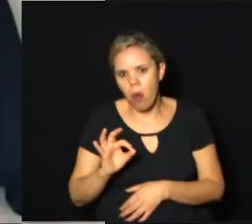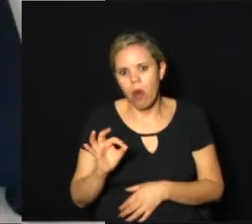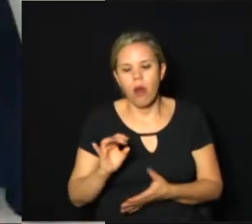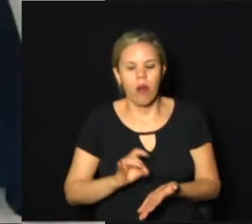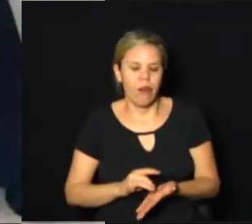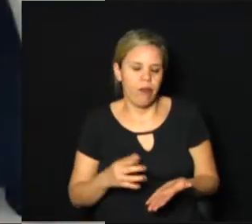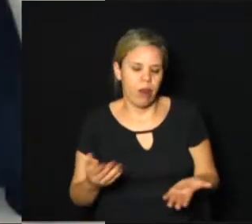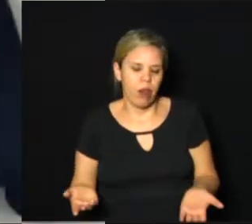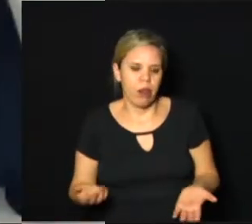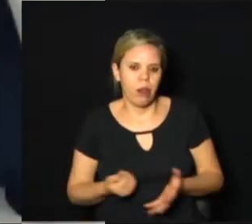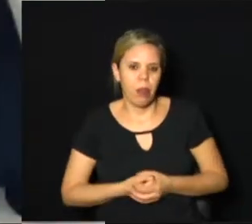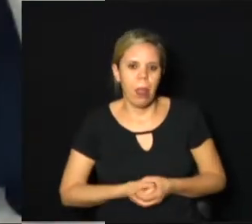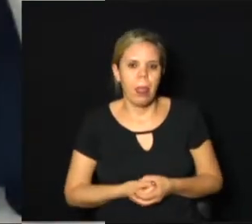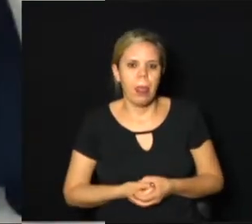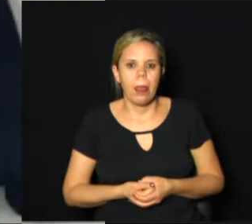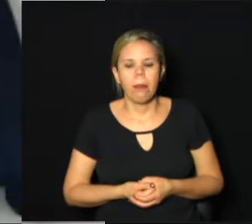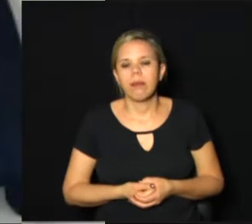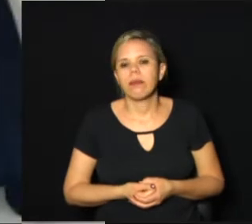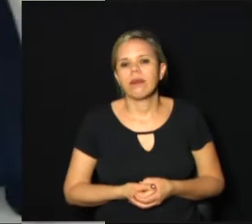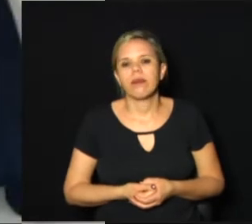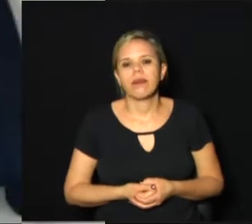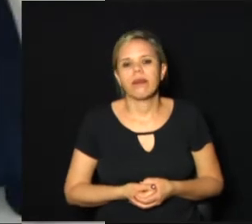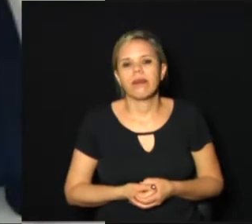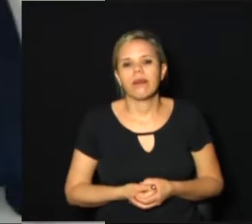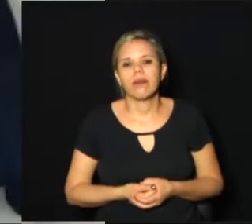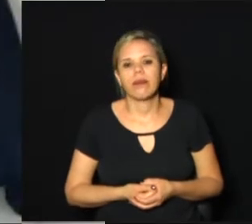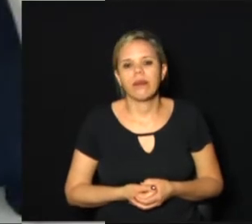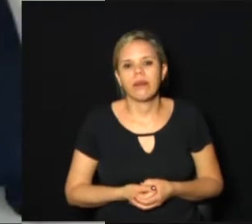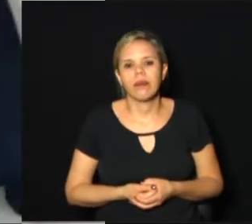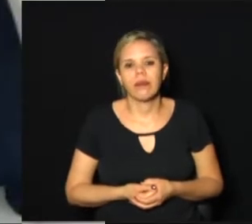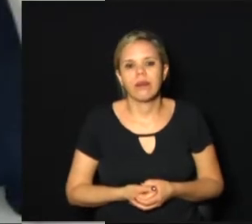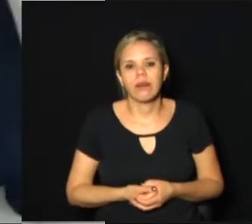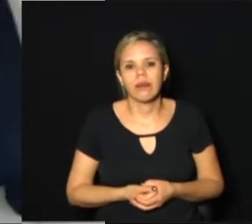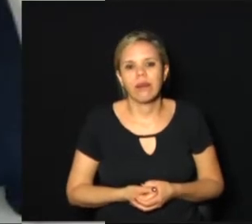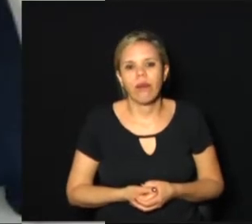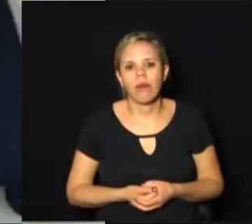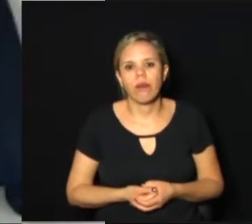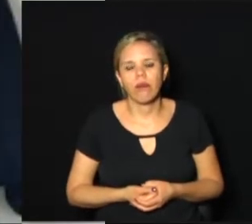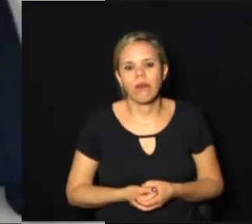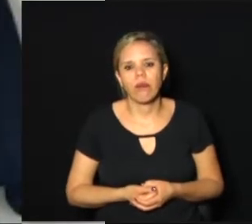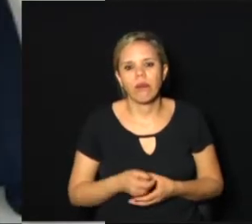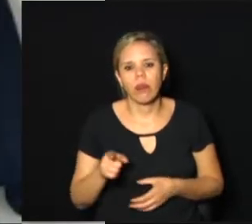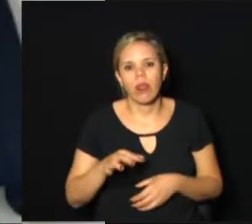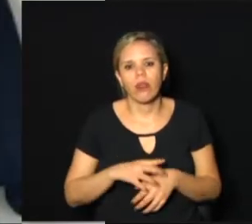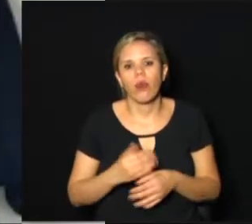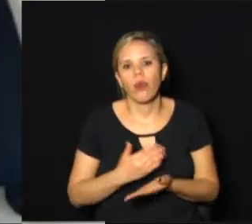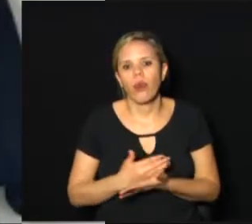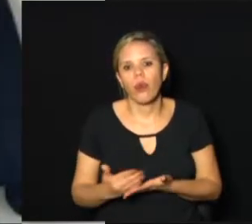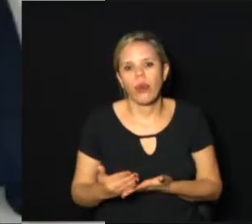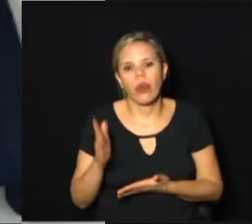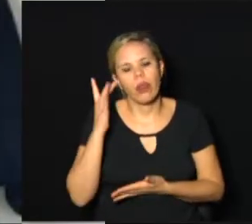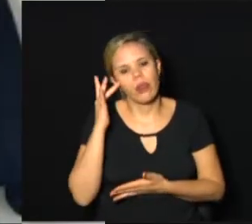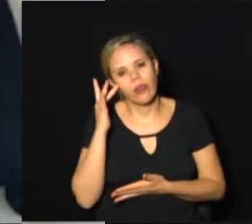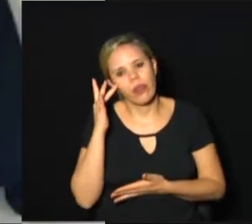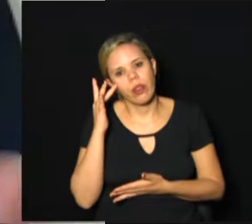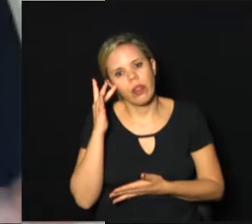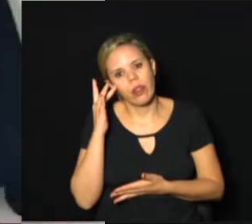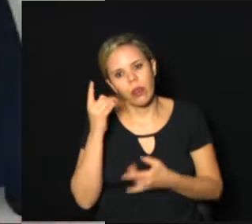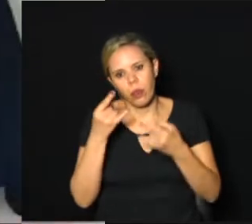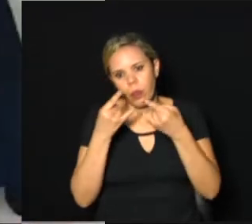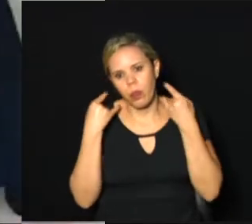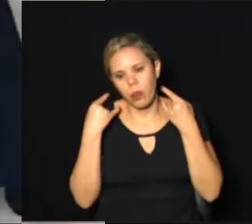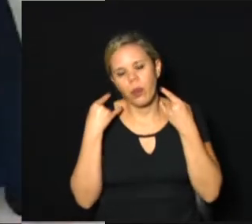fato, e aí essa doença, no começo, achava-se que bastava usar uma